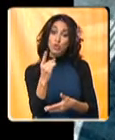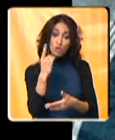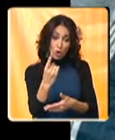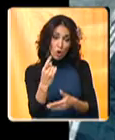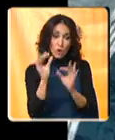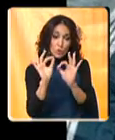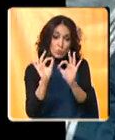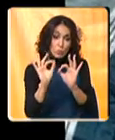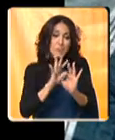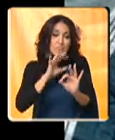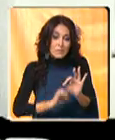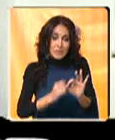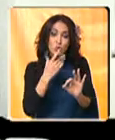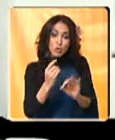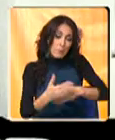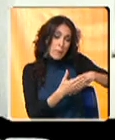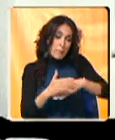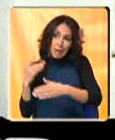bebê.